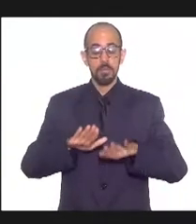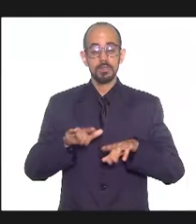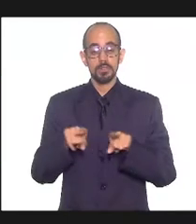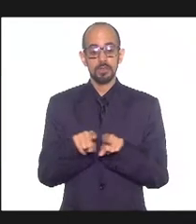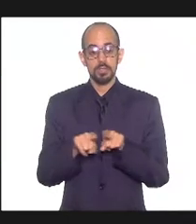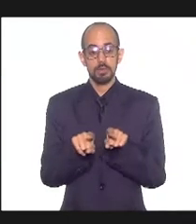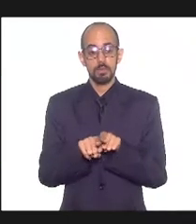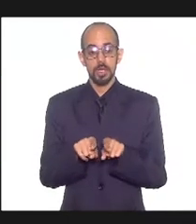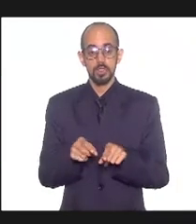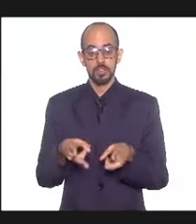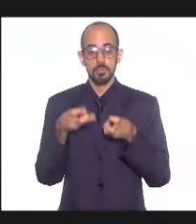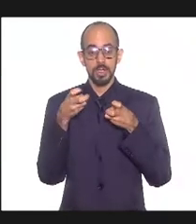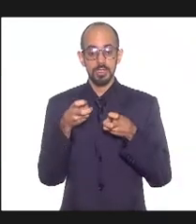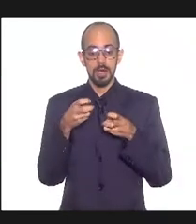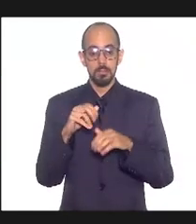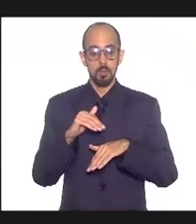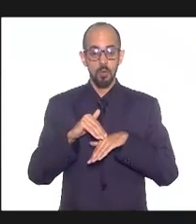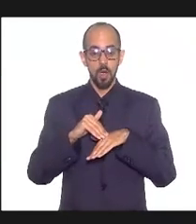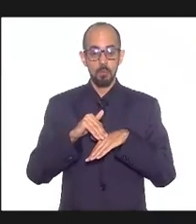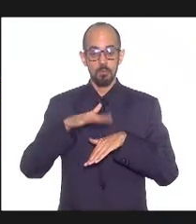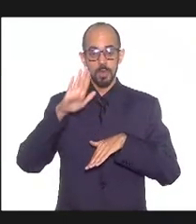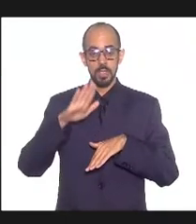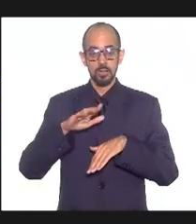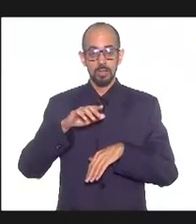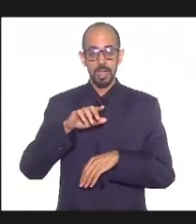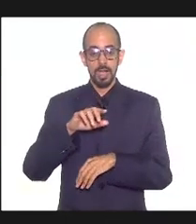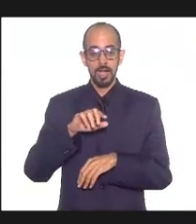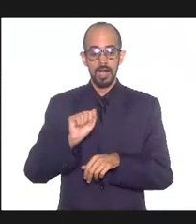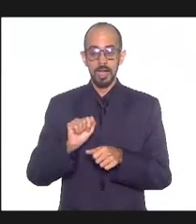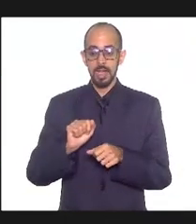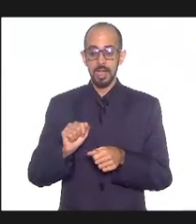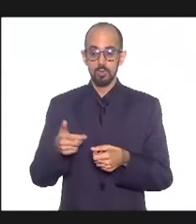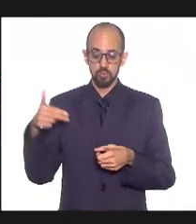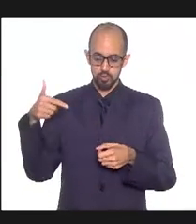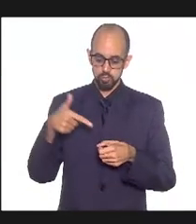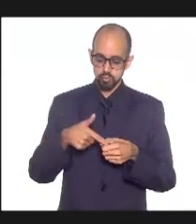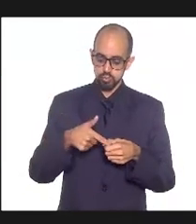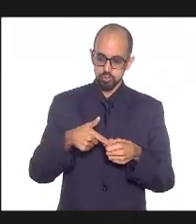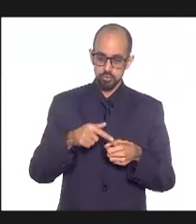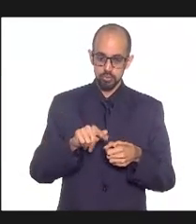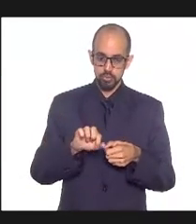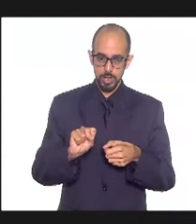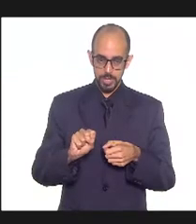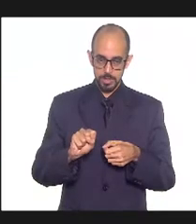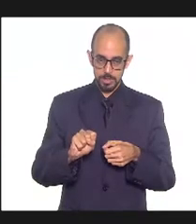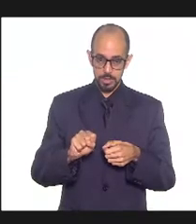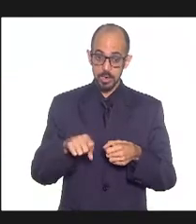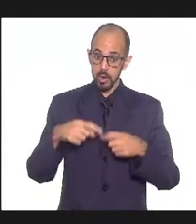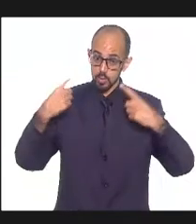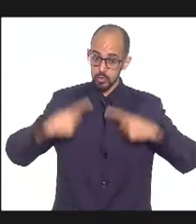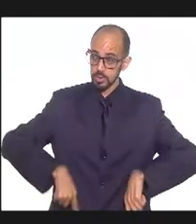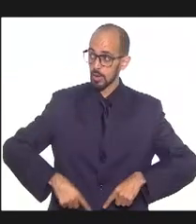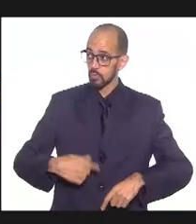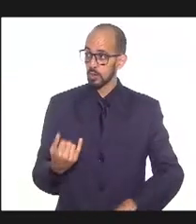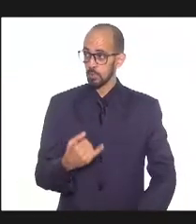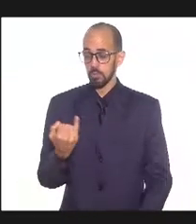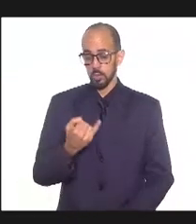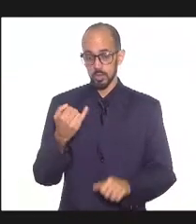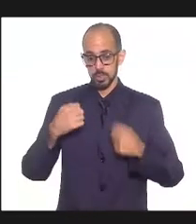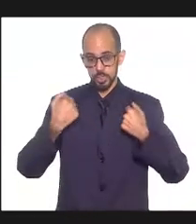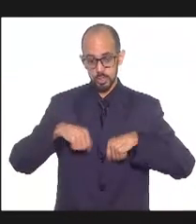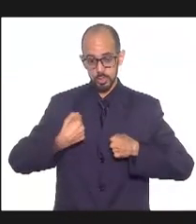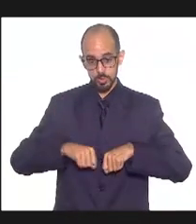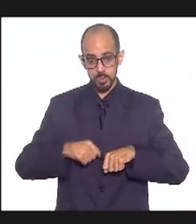da reinjeção do gás. E a reinjeção do gás é um desafio que merece uma reflexão. é o processo